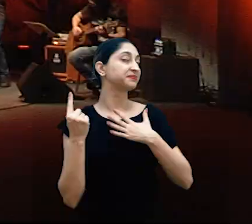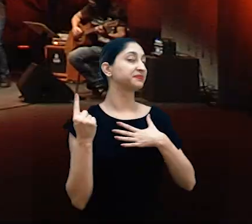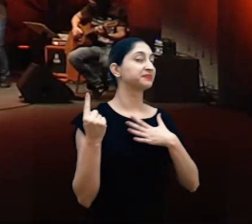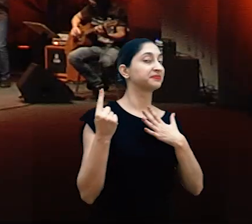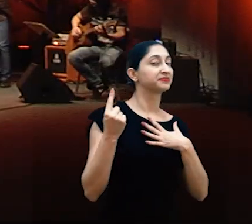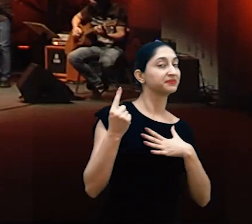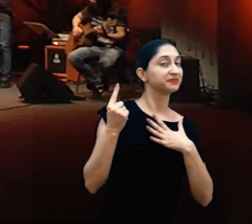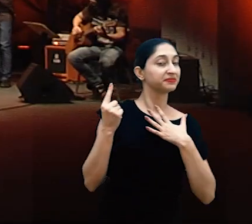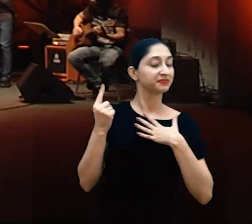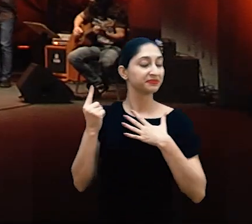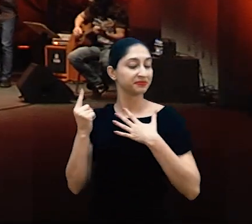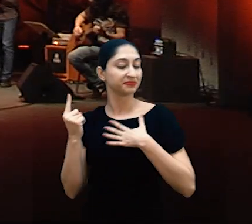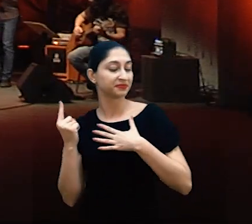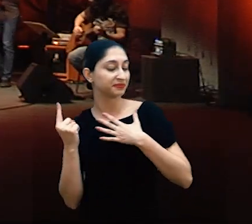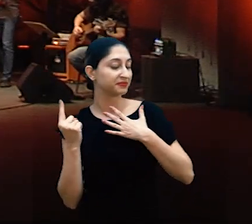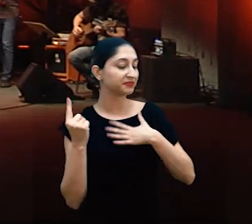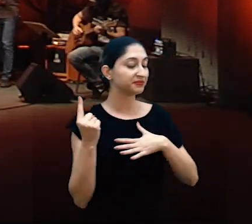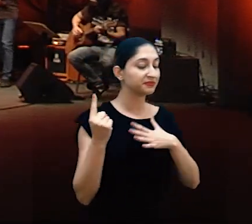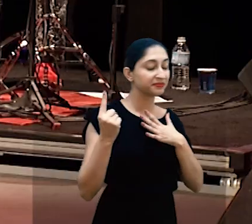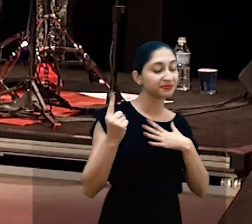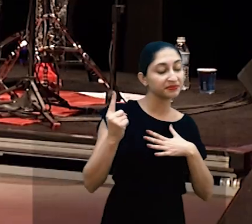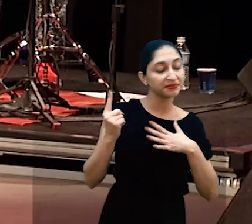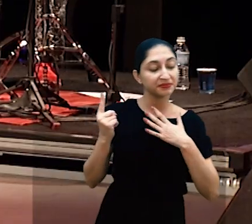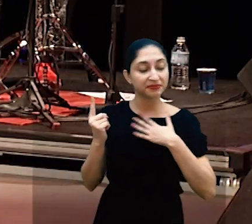Com esse colo morno,